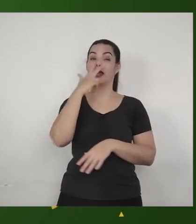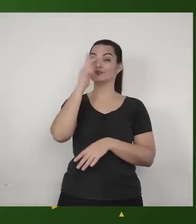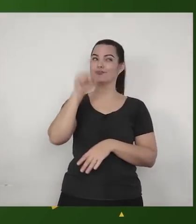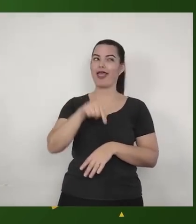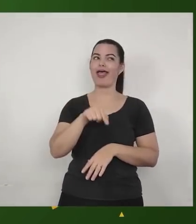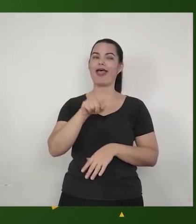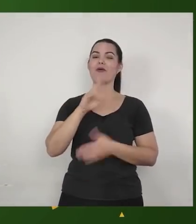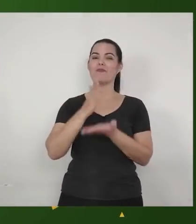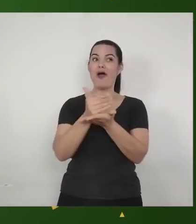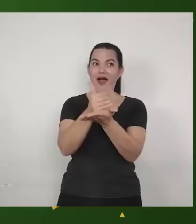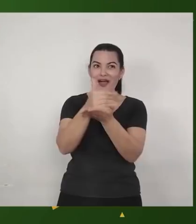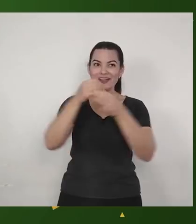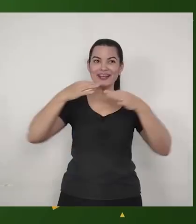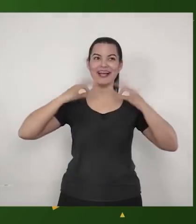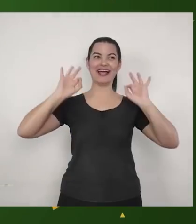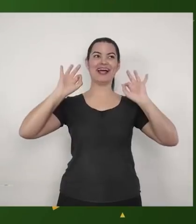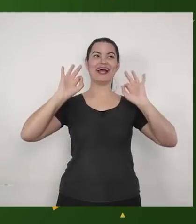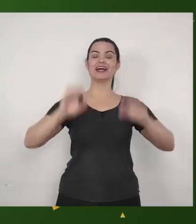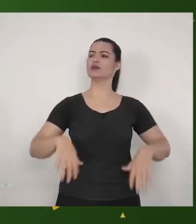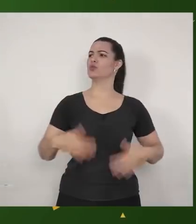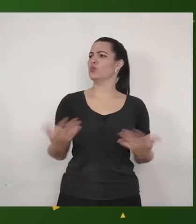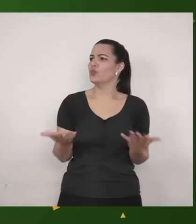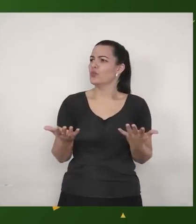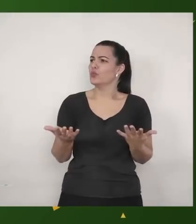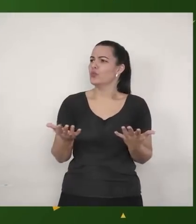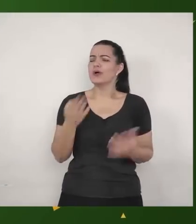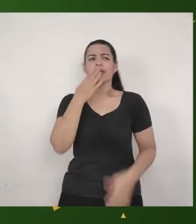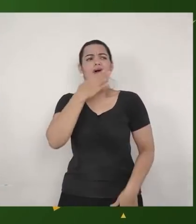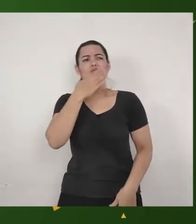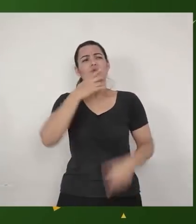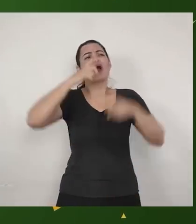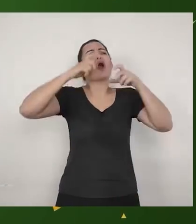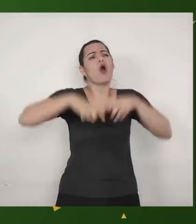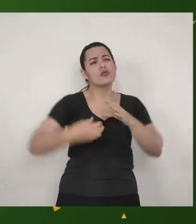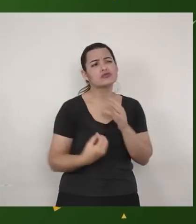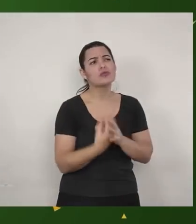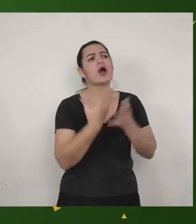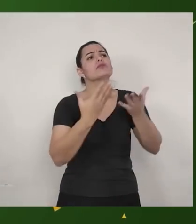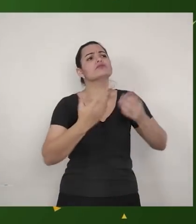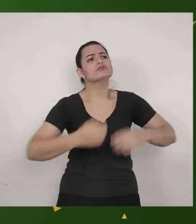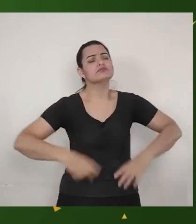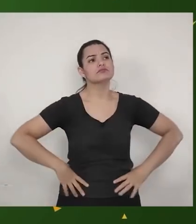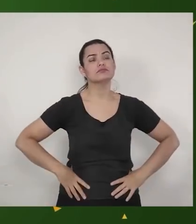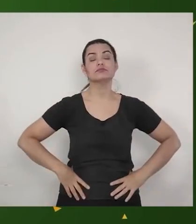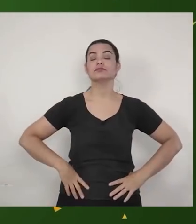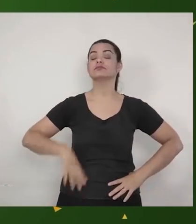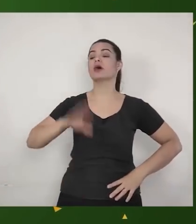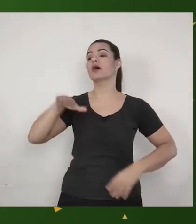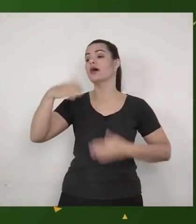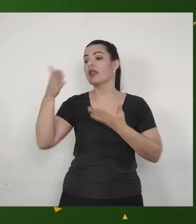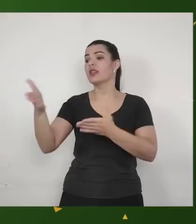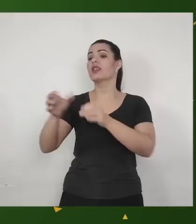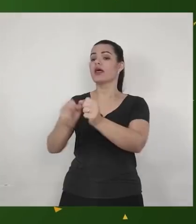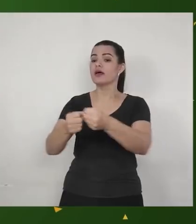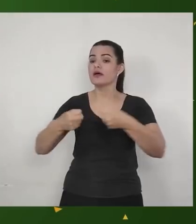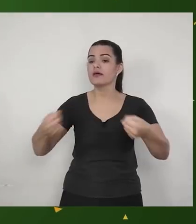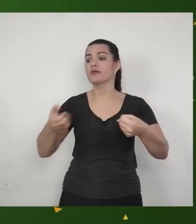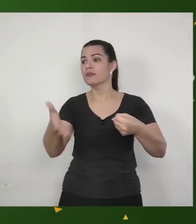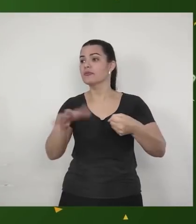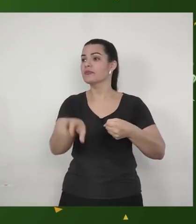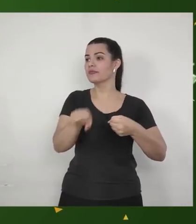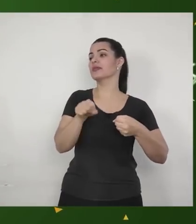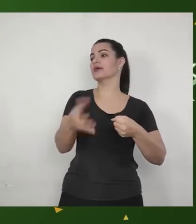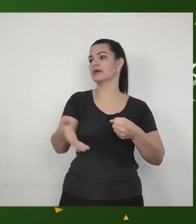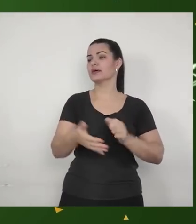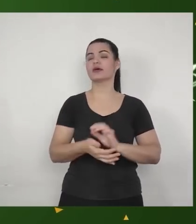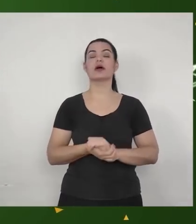um bolo! Ué, mas de onde vem o açúcar? Lá do armário, doçura.